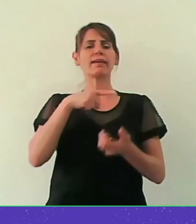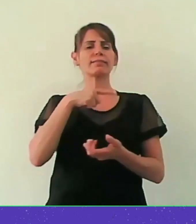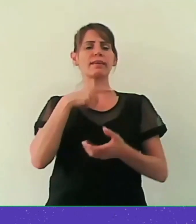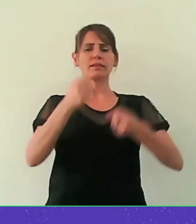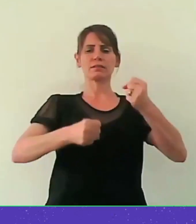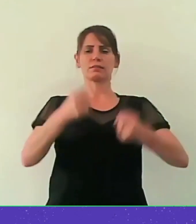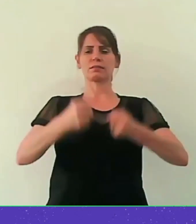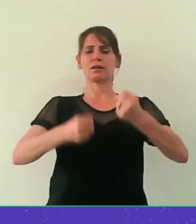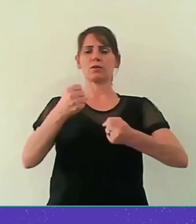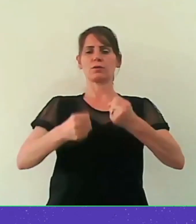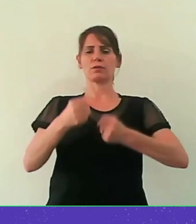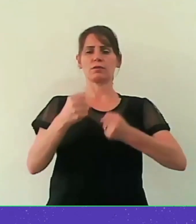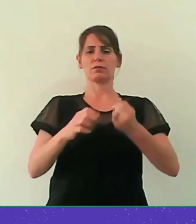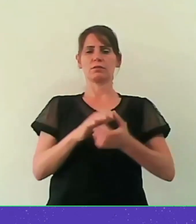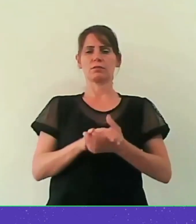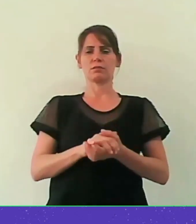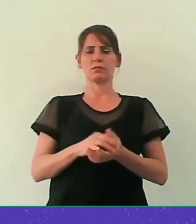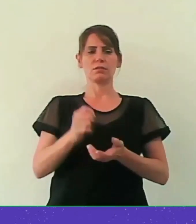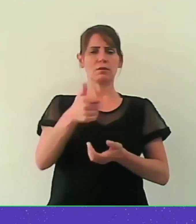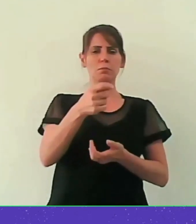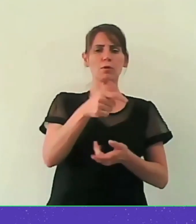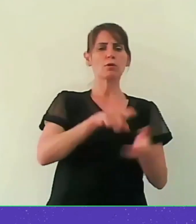Não muitos, né?